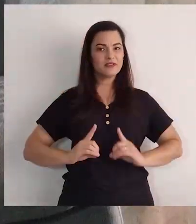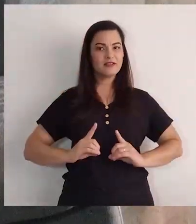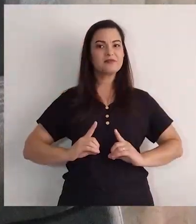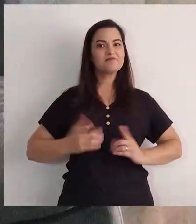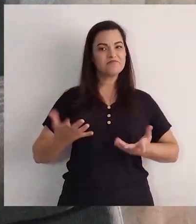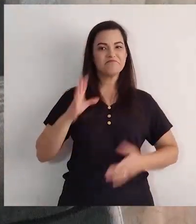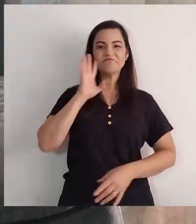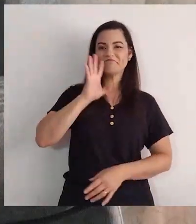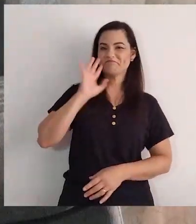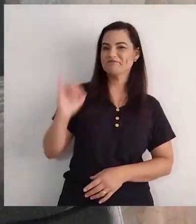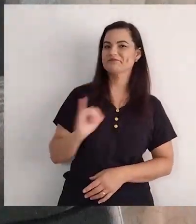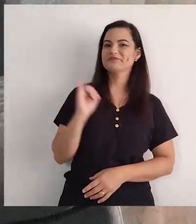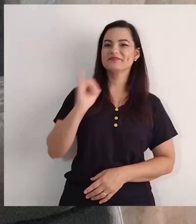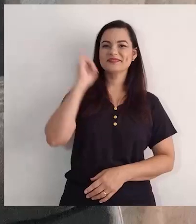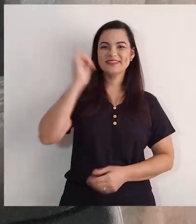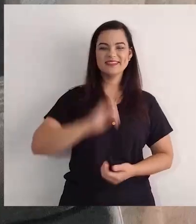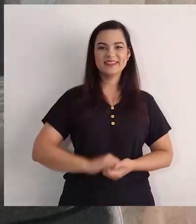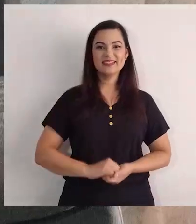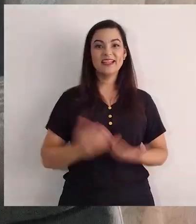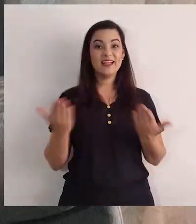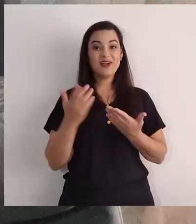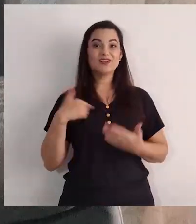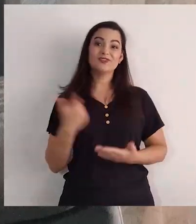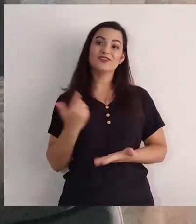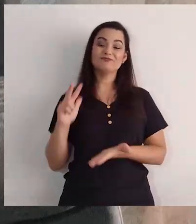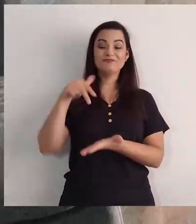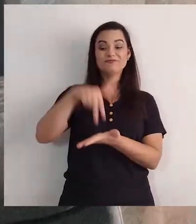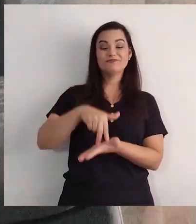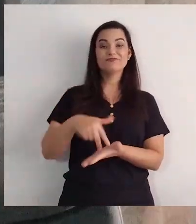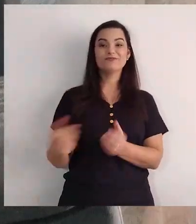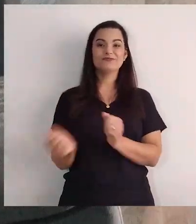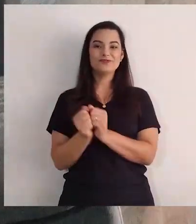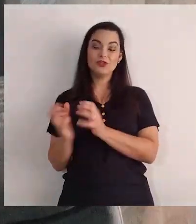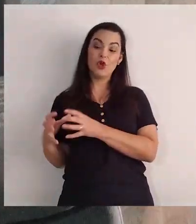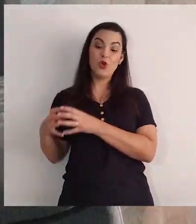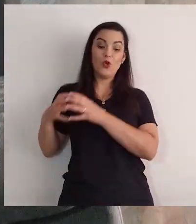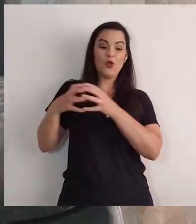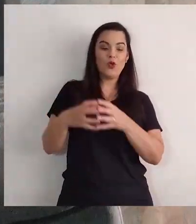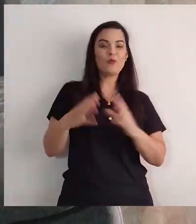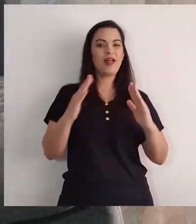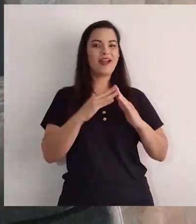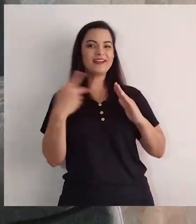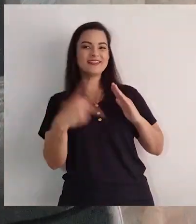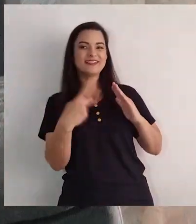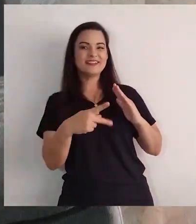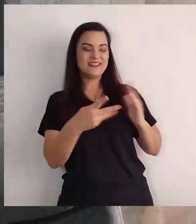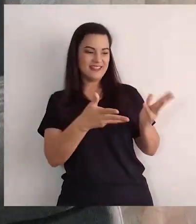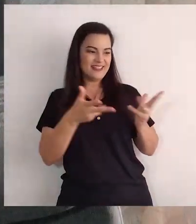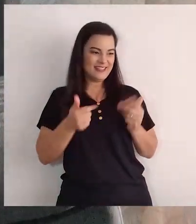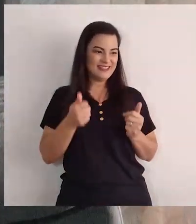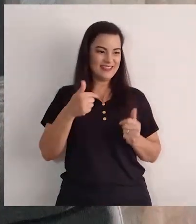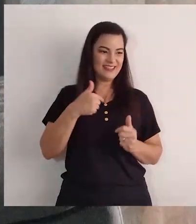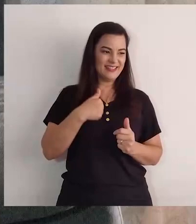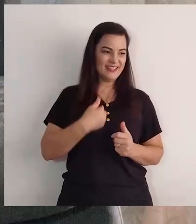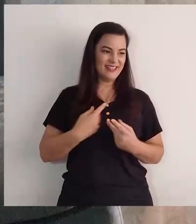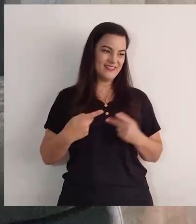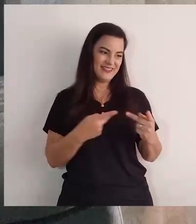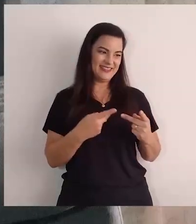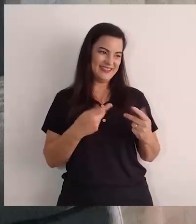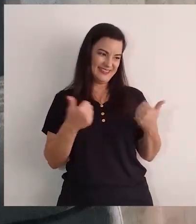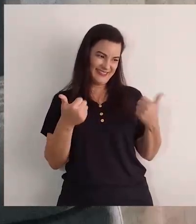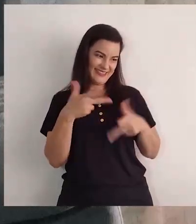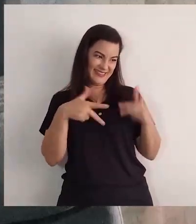bem bacana, né? E a gente veio aqui hoje na casa dele, né, Davi? Recebeu a visita da Pro, sim, um presentão.